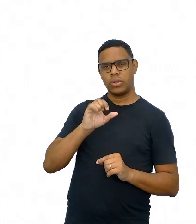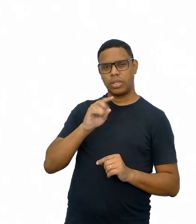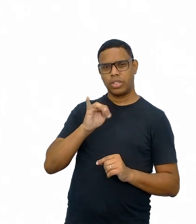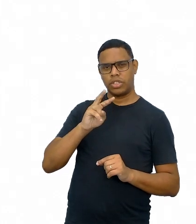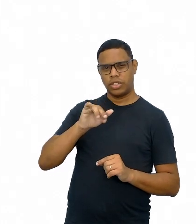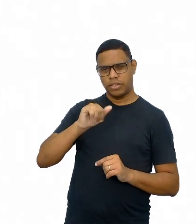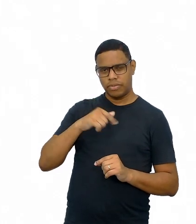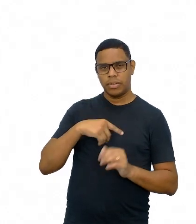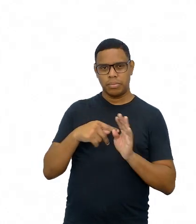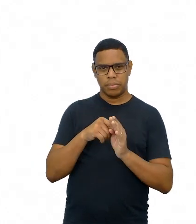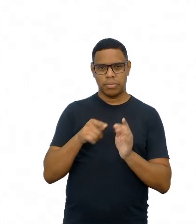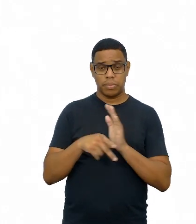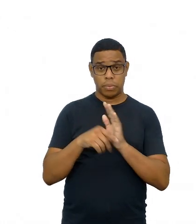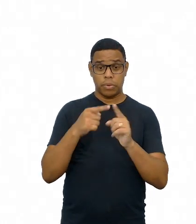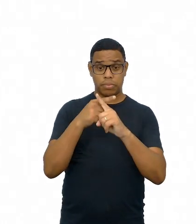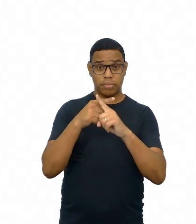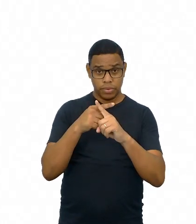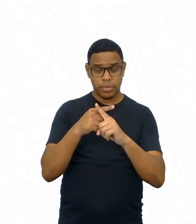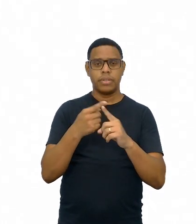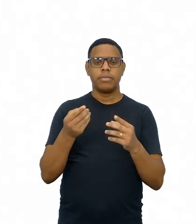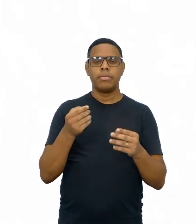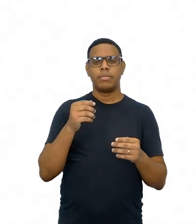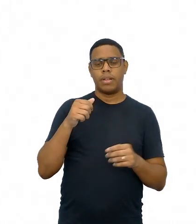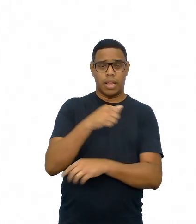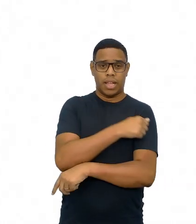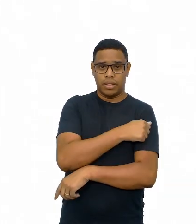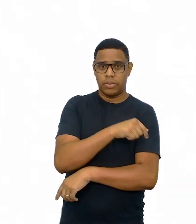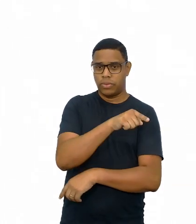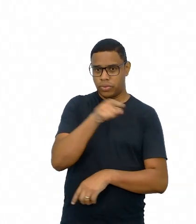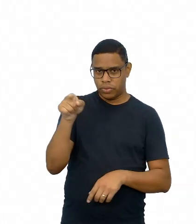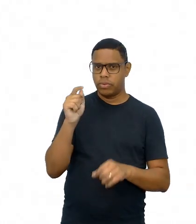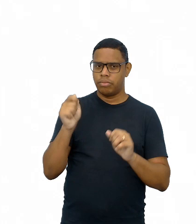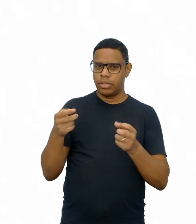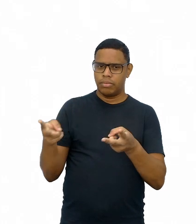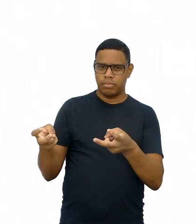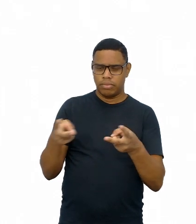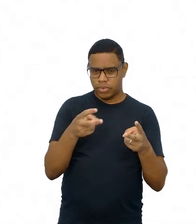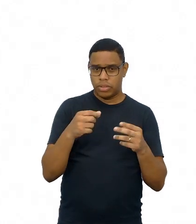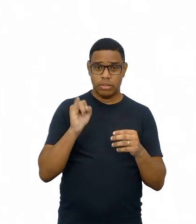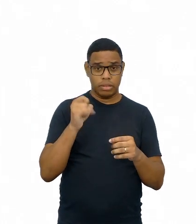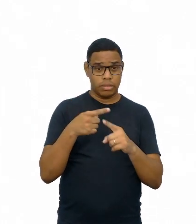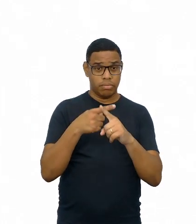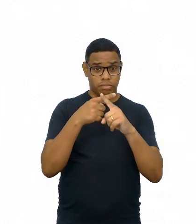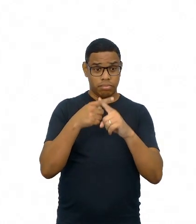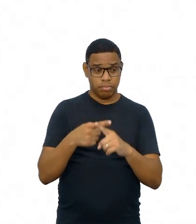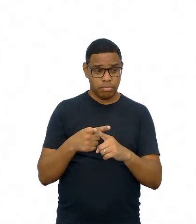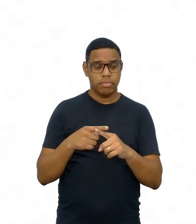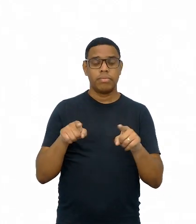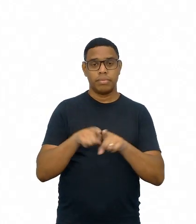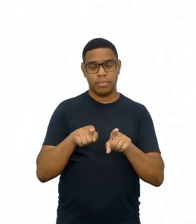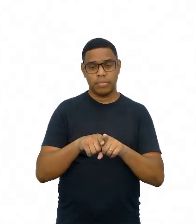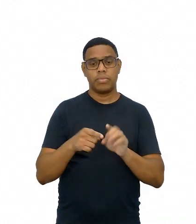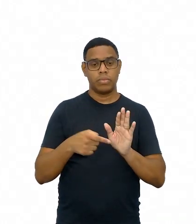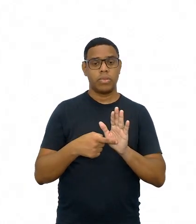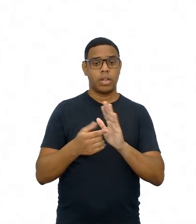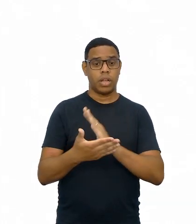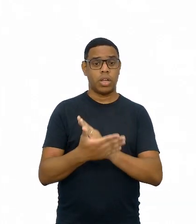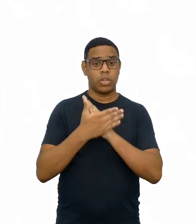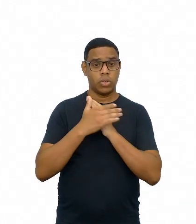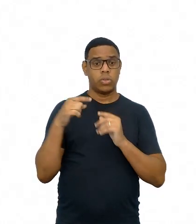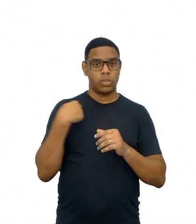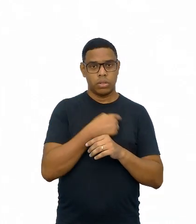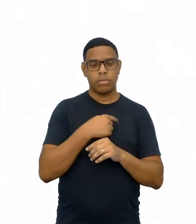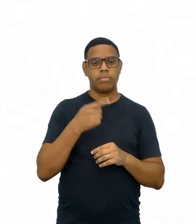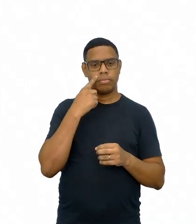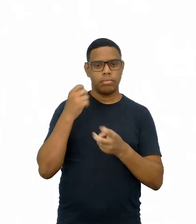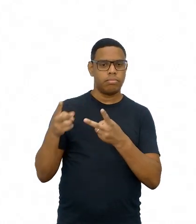da multiplicação, né, porque os estudantes também devem perceber que a multiplicação, ela nos ajuda a